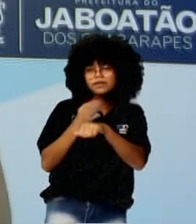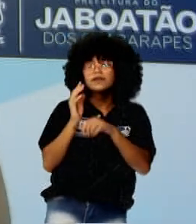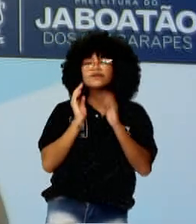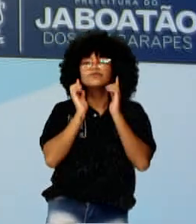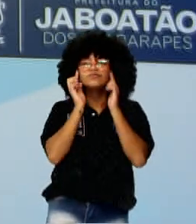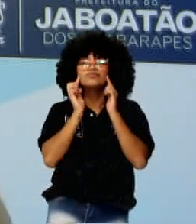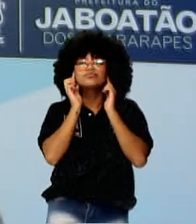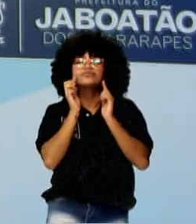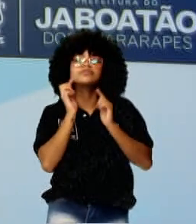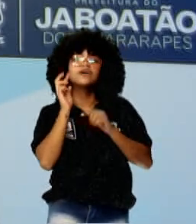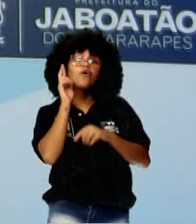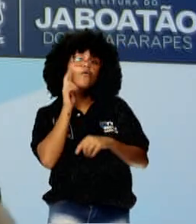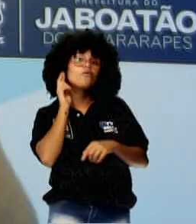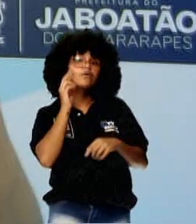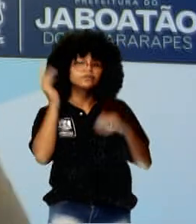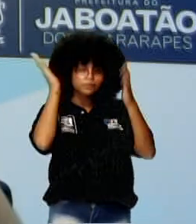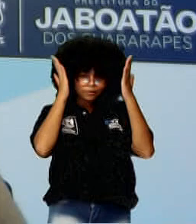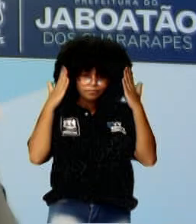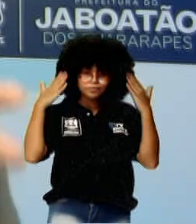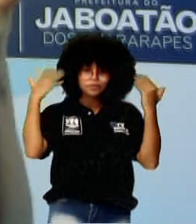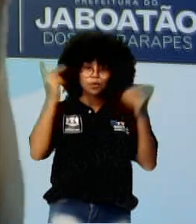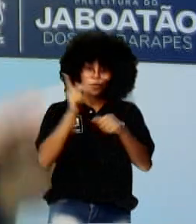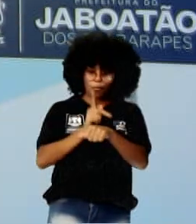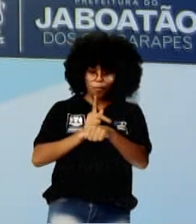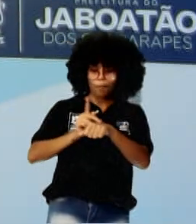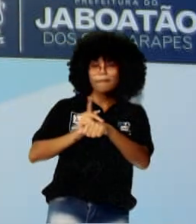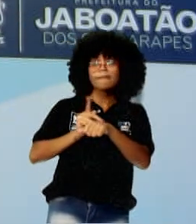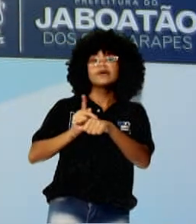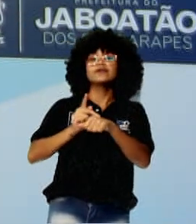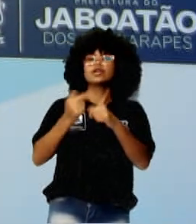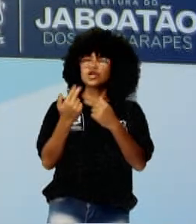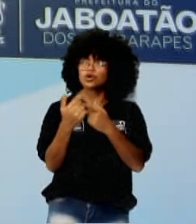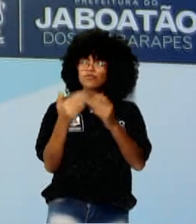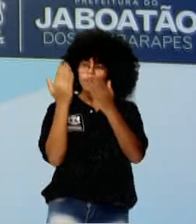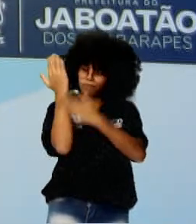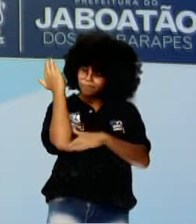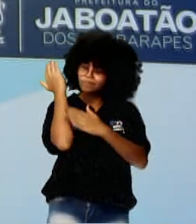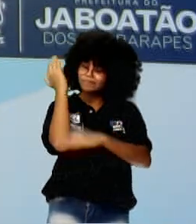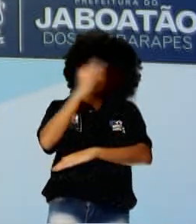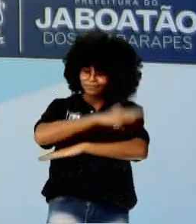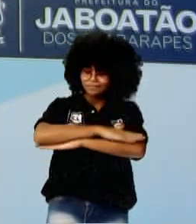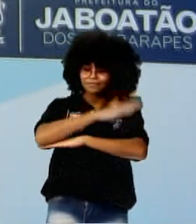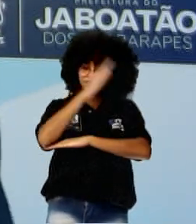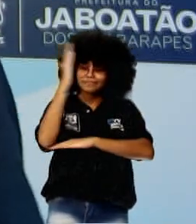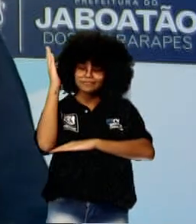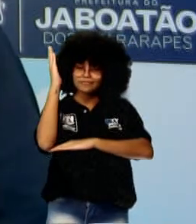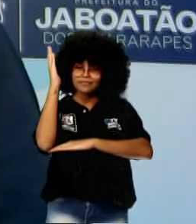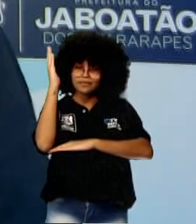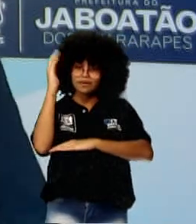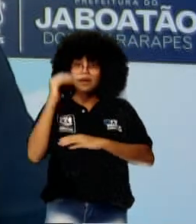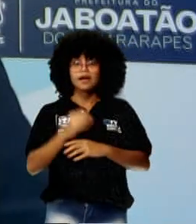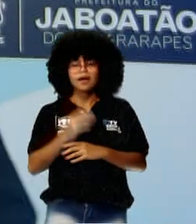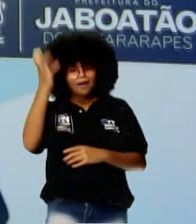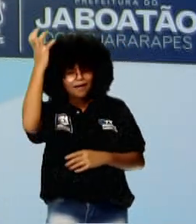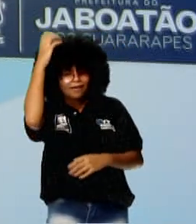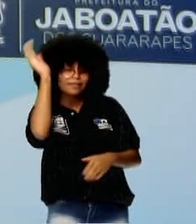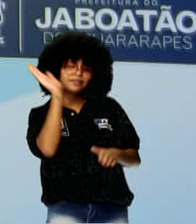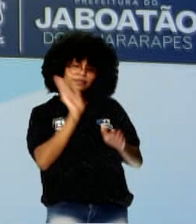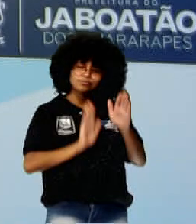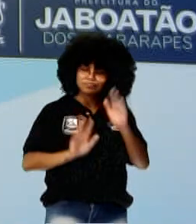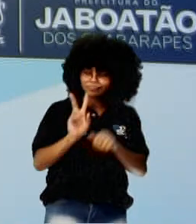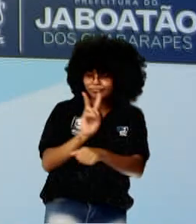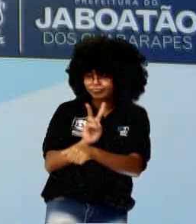como sangue e os cabelos preto como o ébano da madeira daquela janela. Aí a rainha ficou cuidando da sua